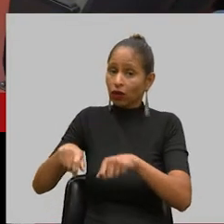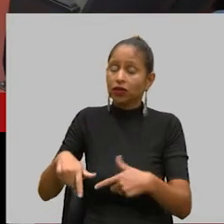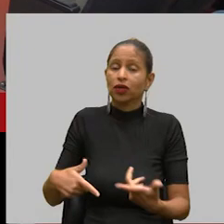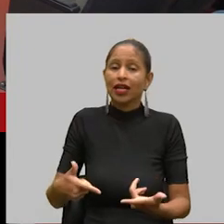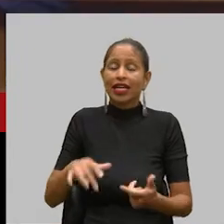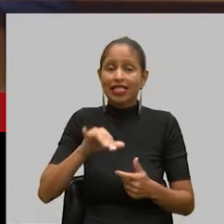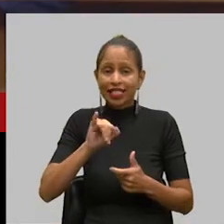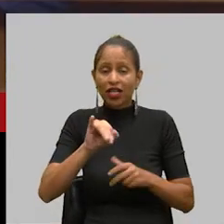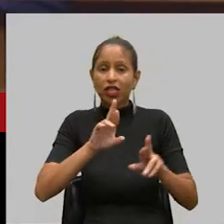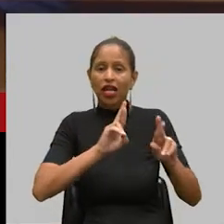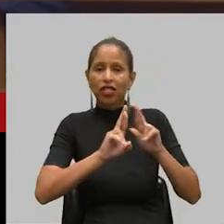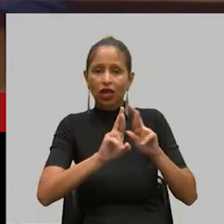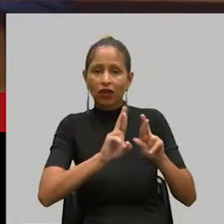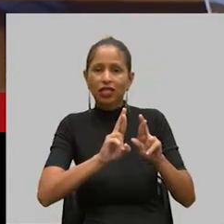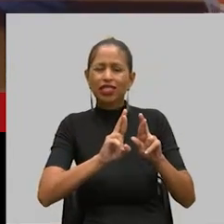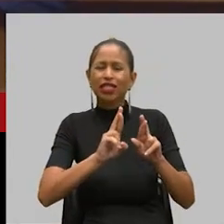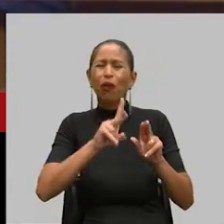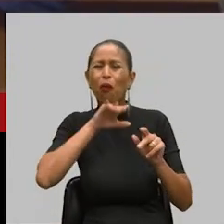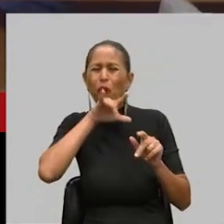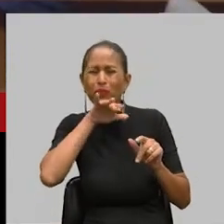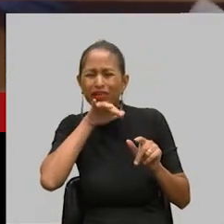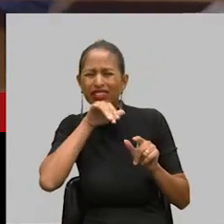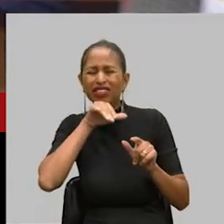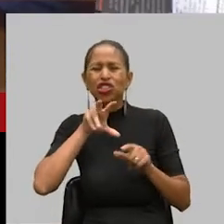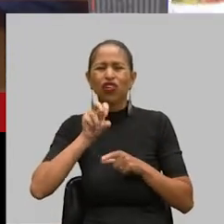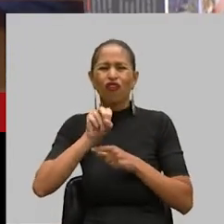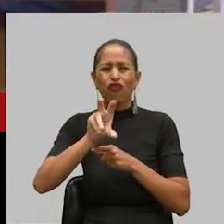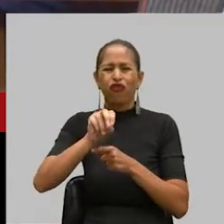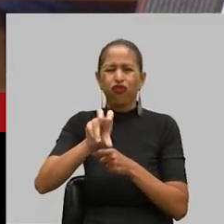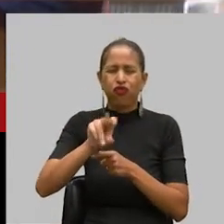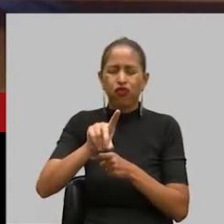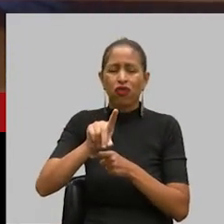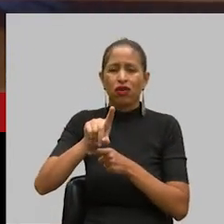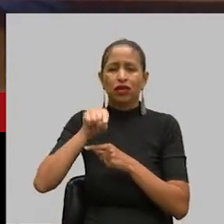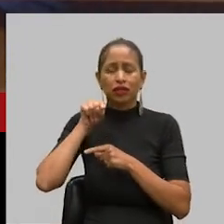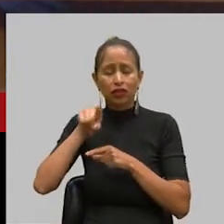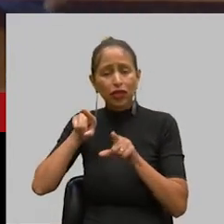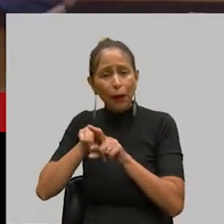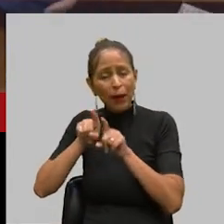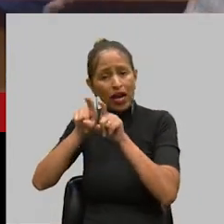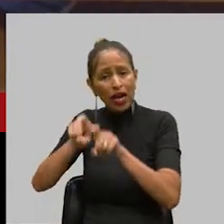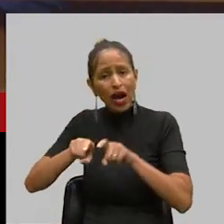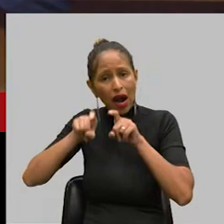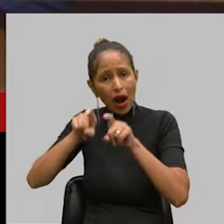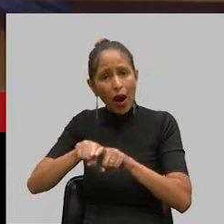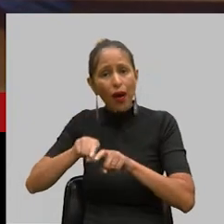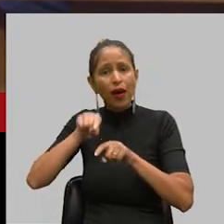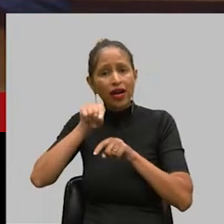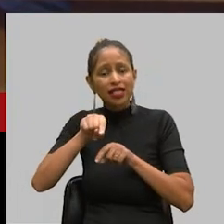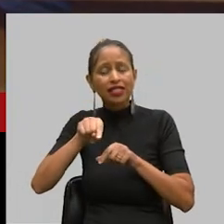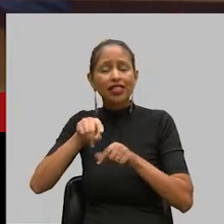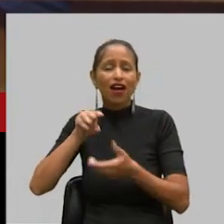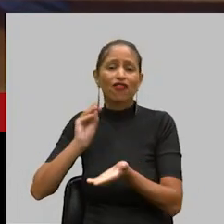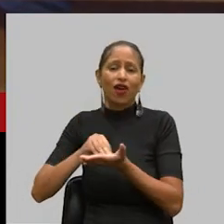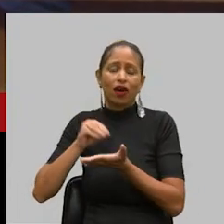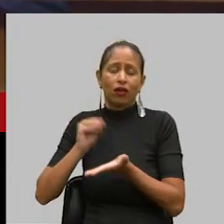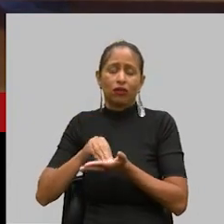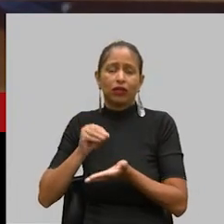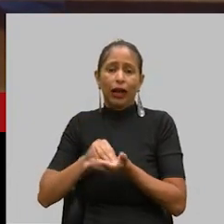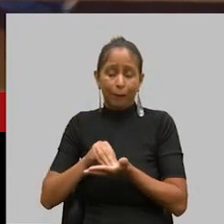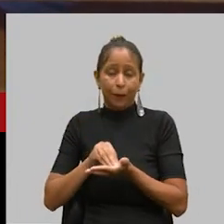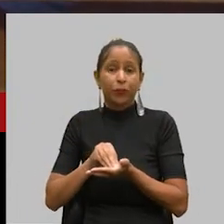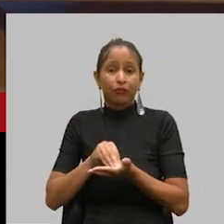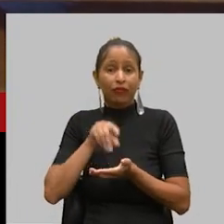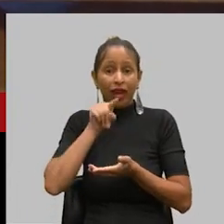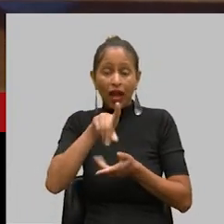nossas relações são tóxic a educação do campo ela está com ela está com falha Então